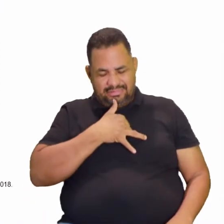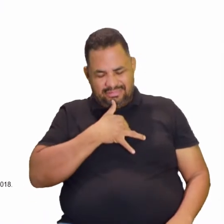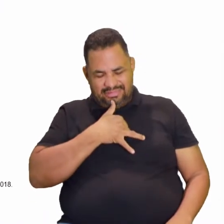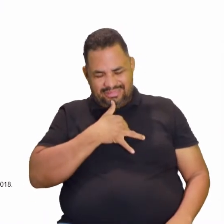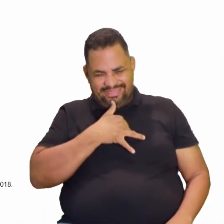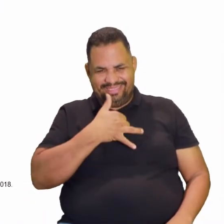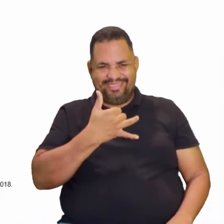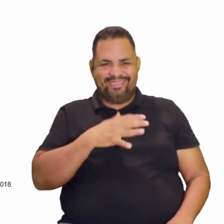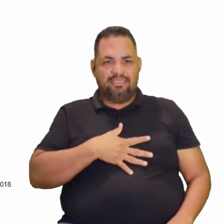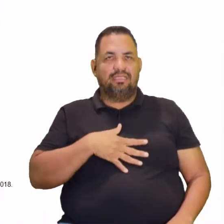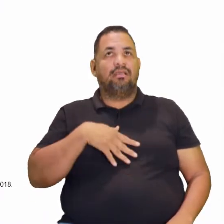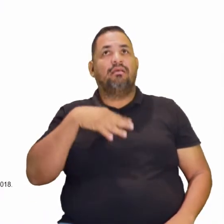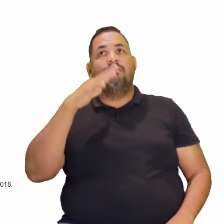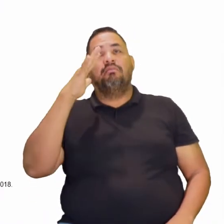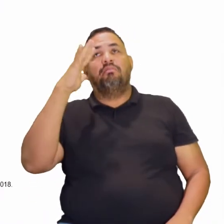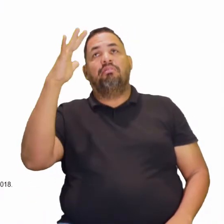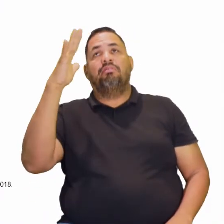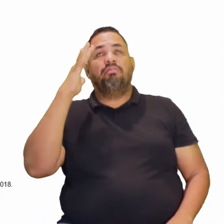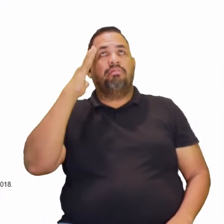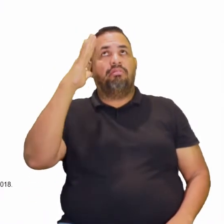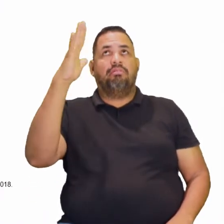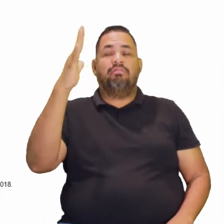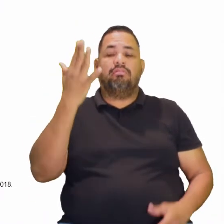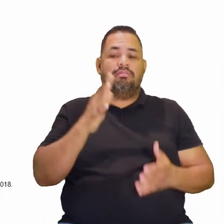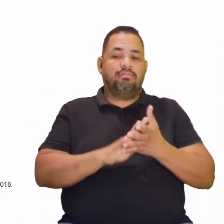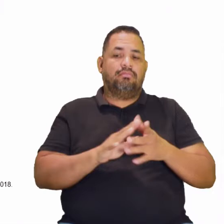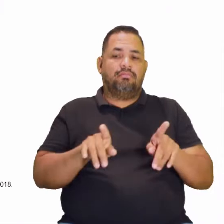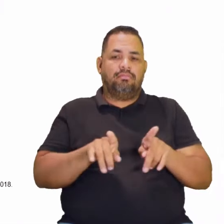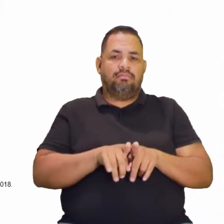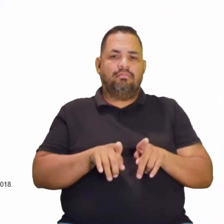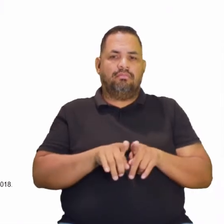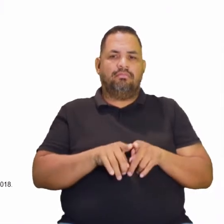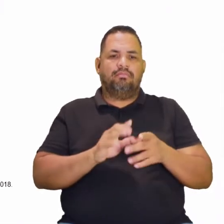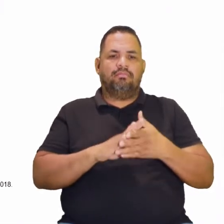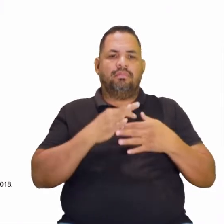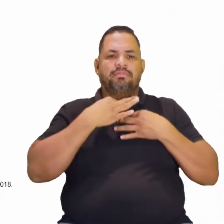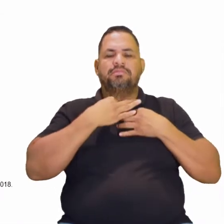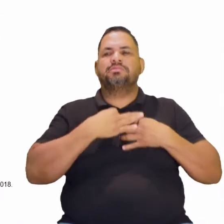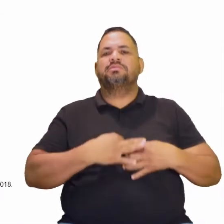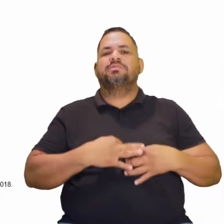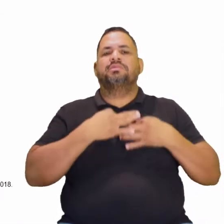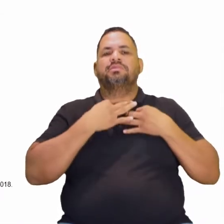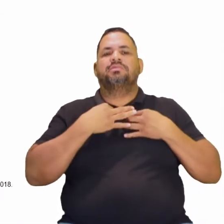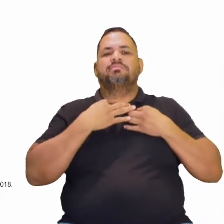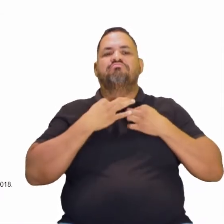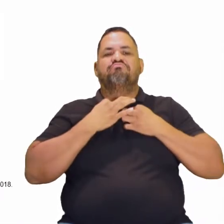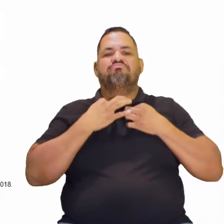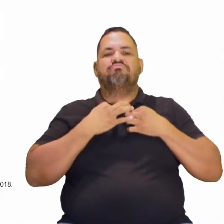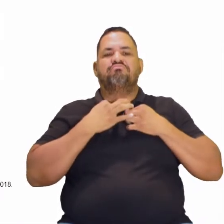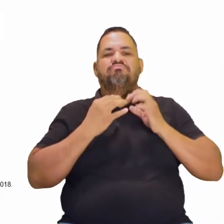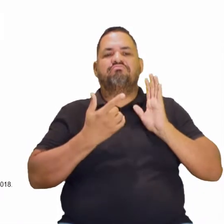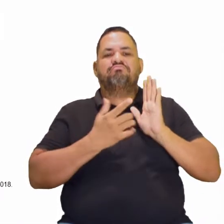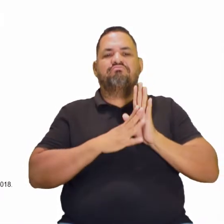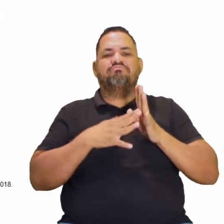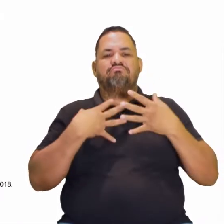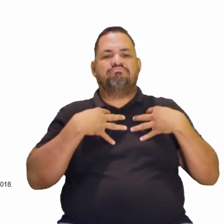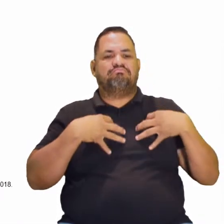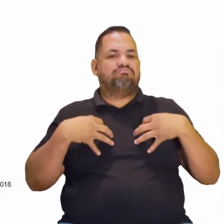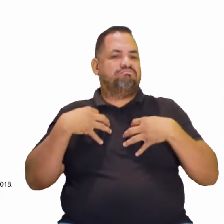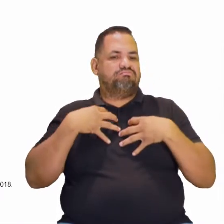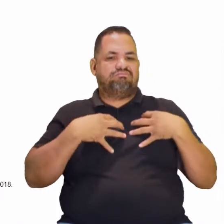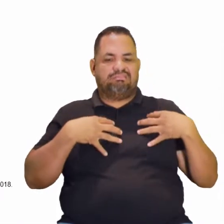um olhar vago, distante. E ainda que ele se apresente de gravata, né? Seu paletó encontra-se